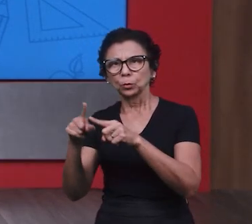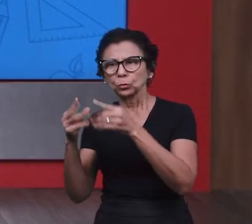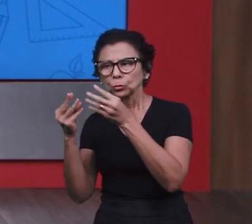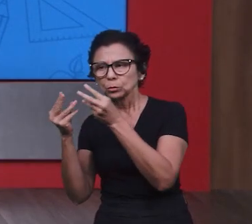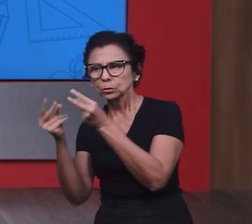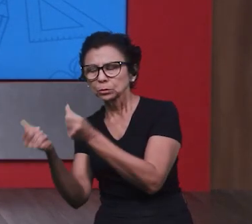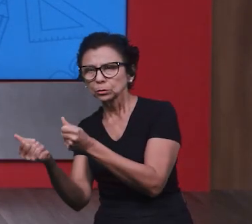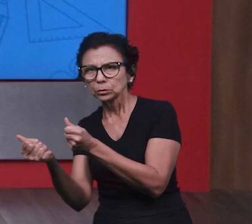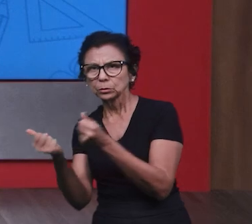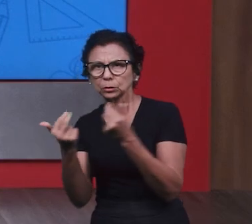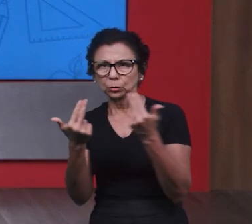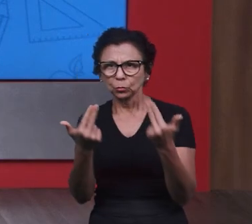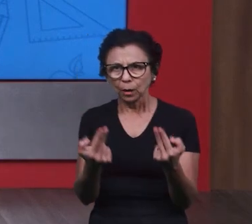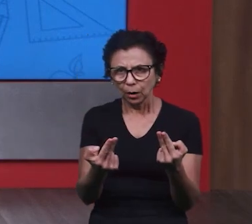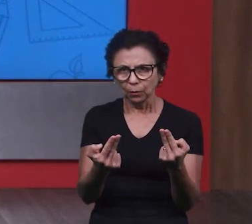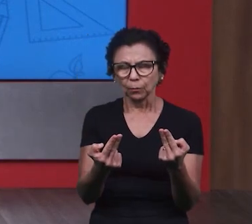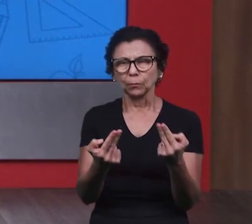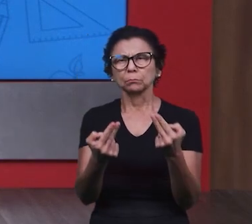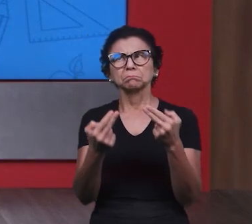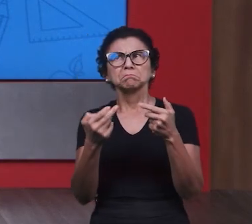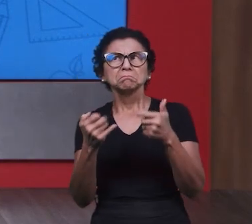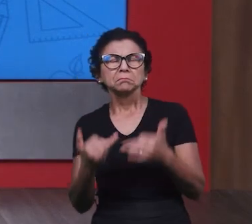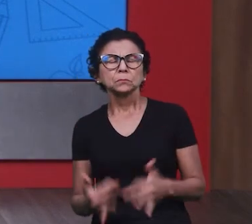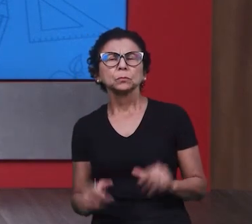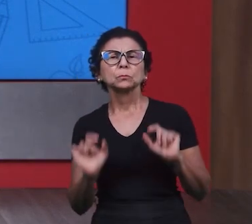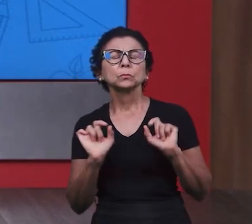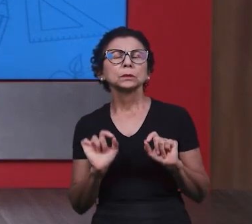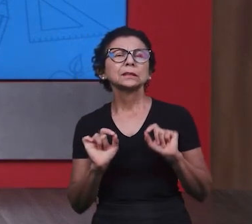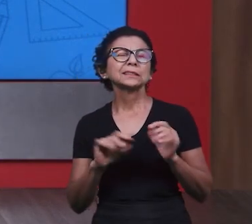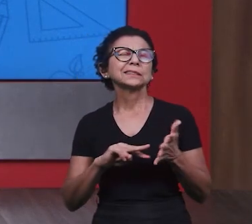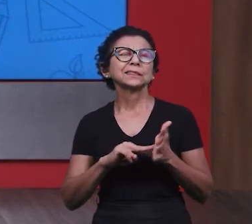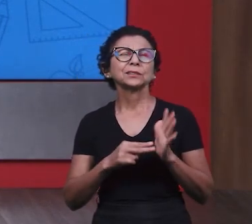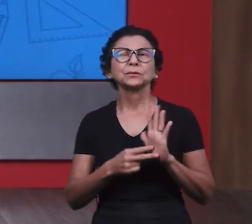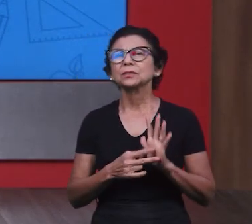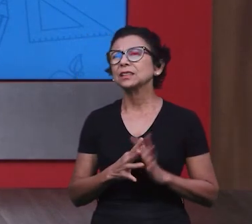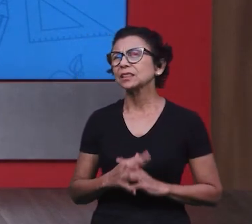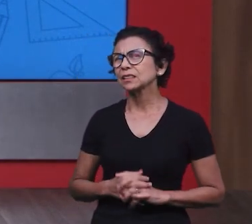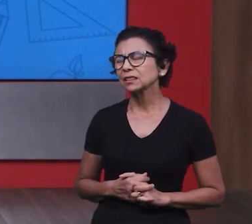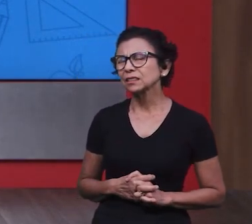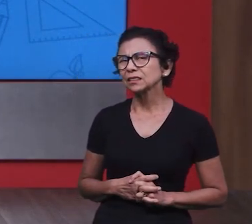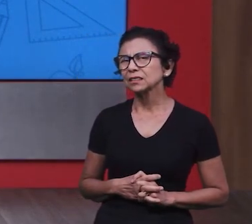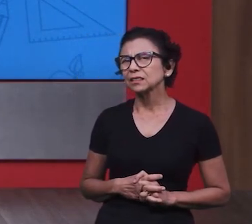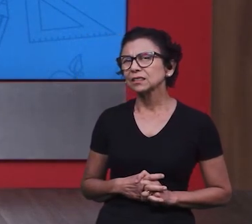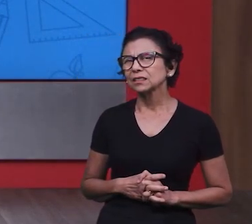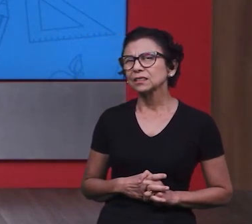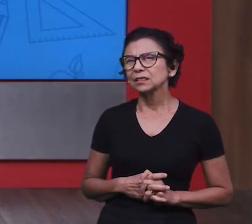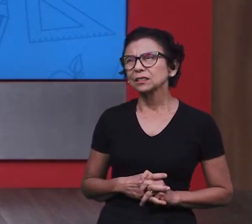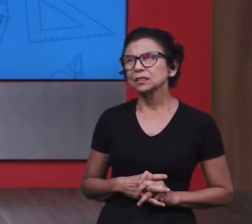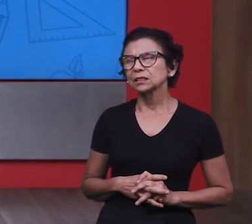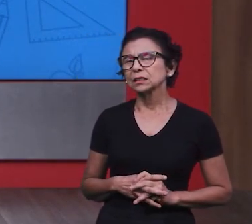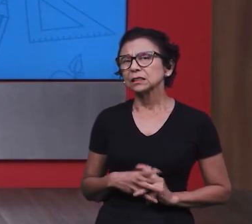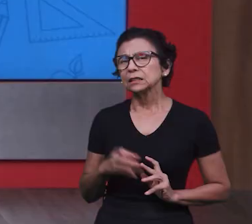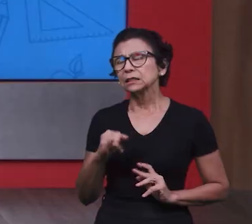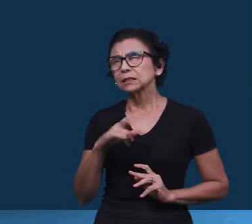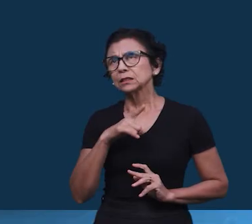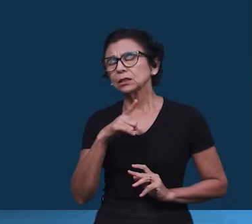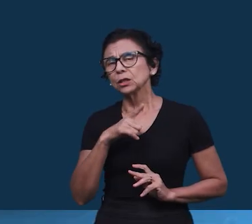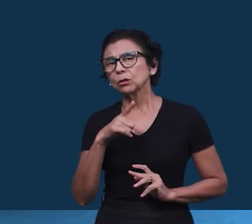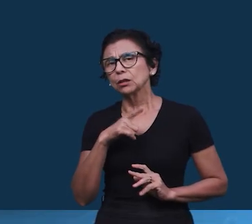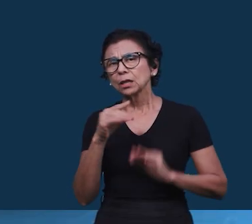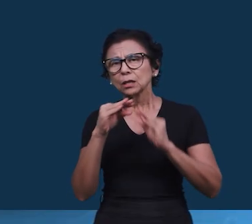o semelhante dissolve o semelhante, o que quer dizer? Quer dizer que se eu tenho